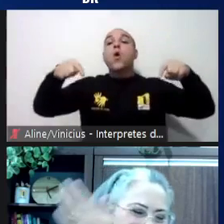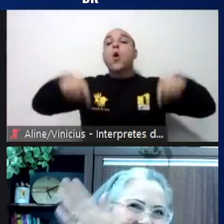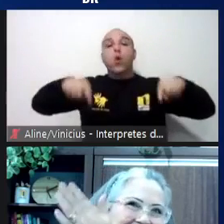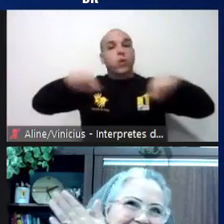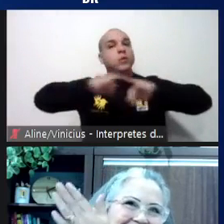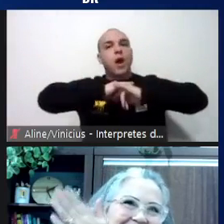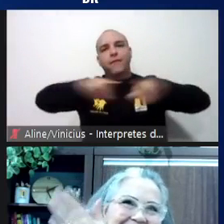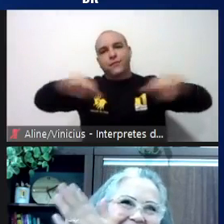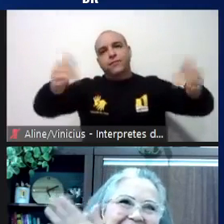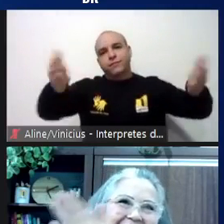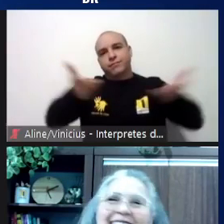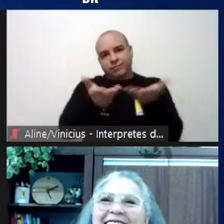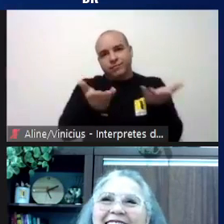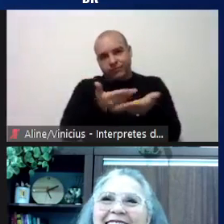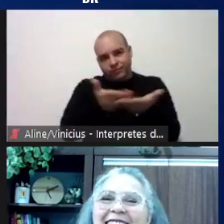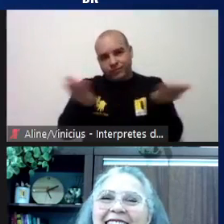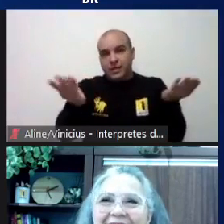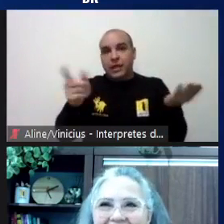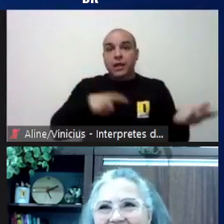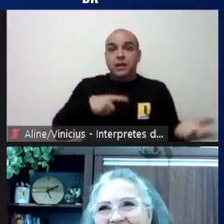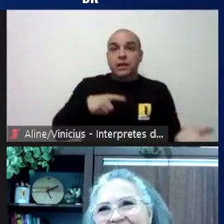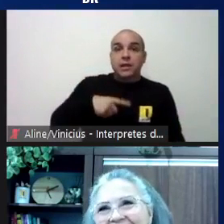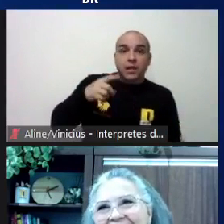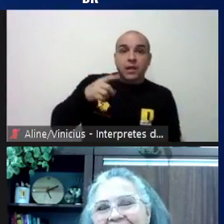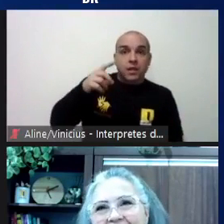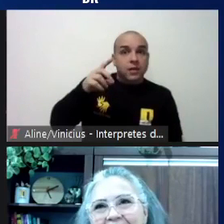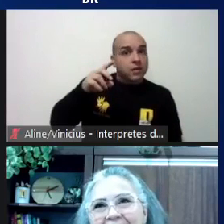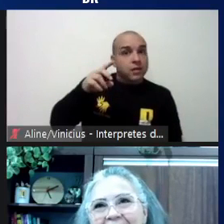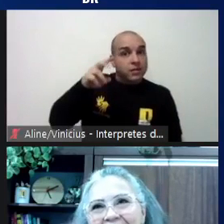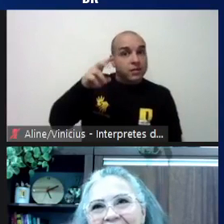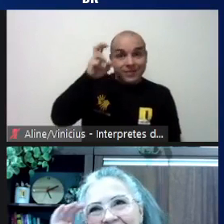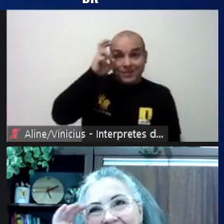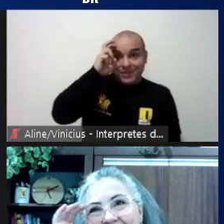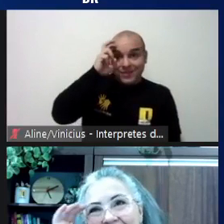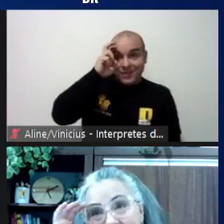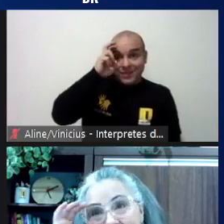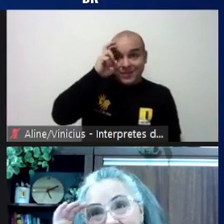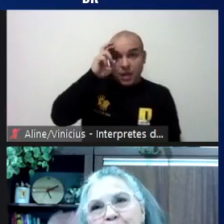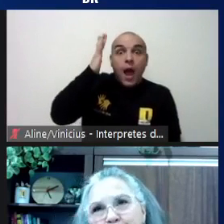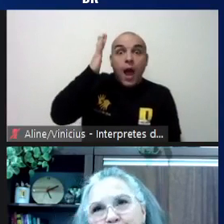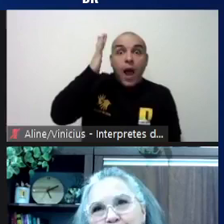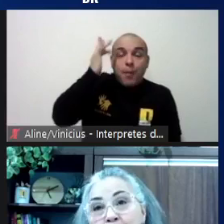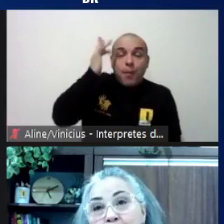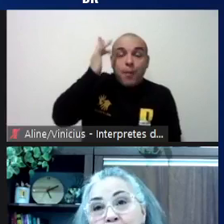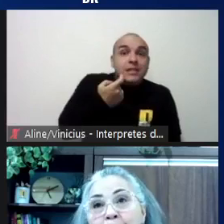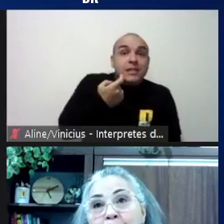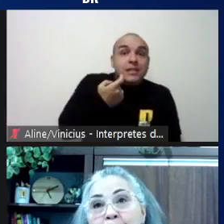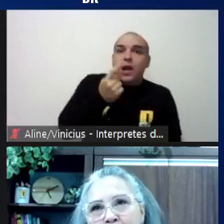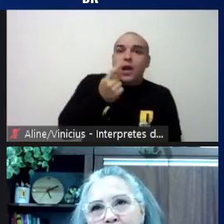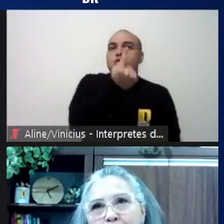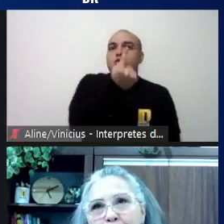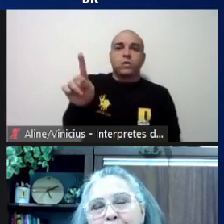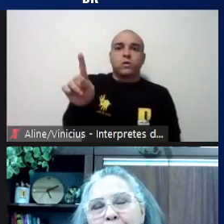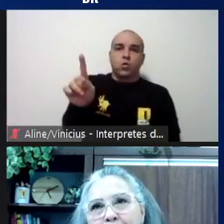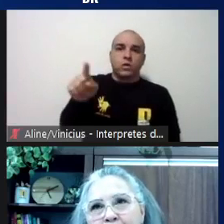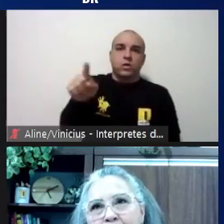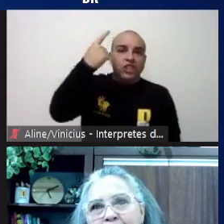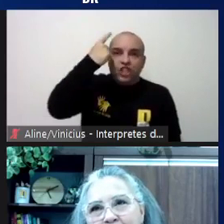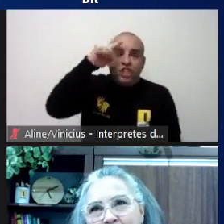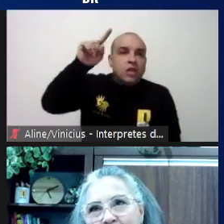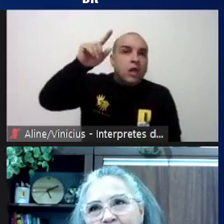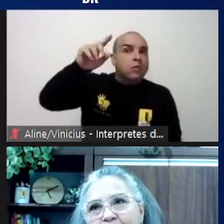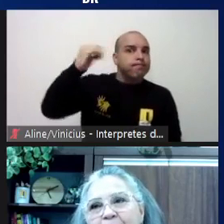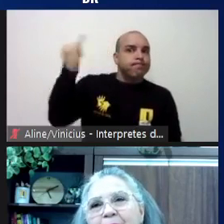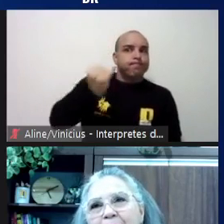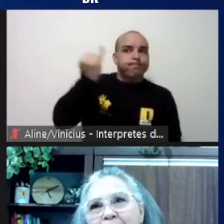da inclusão e amanhã chegamos no último dia. Último dia, mas não o menos importante. Amanhã